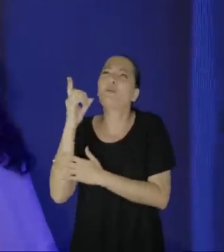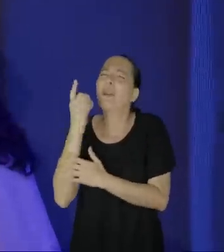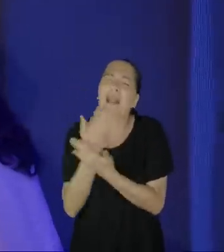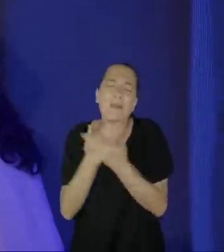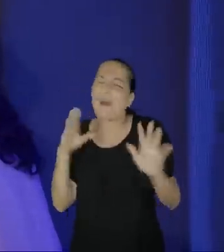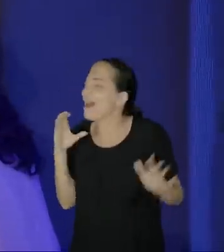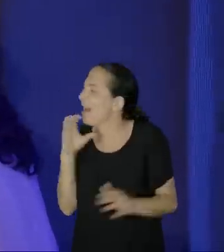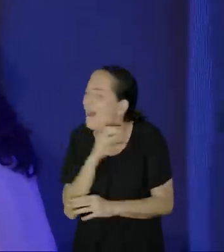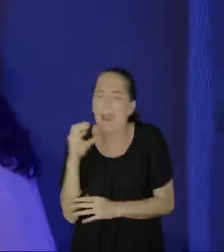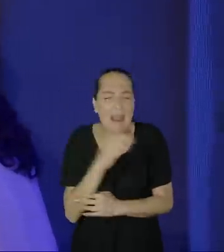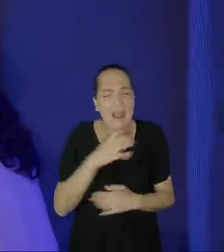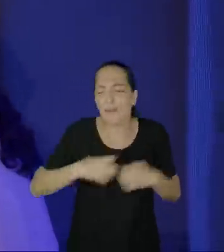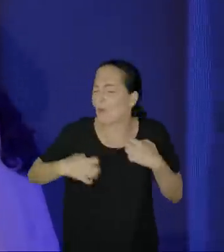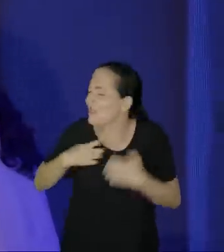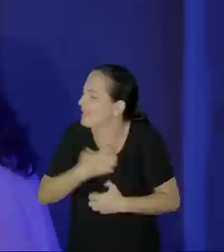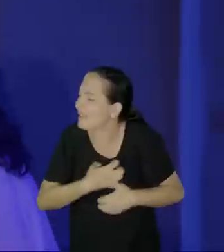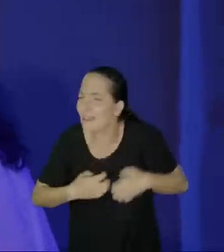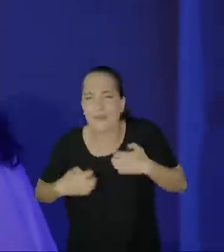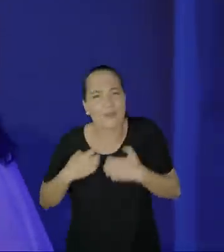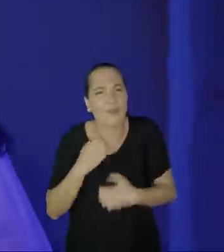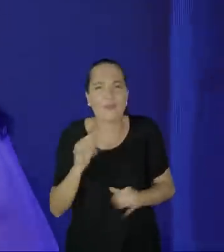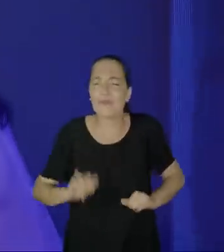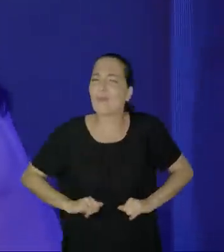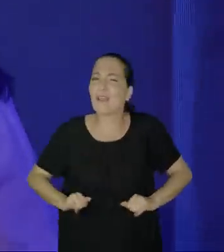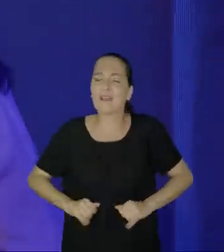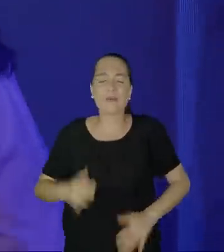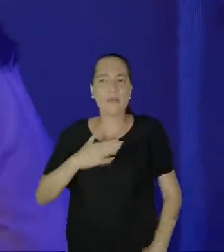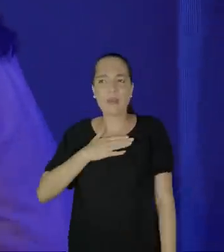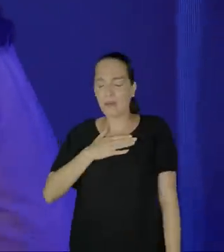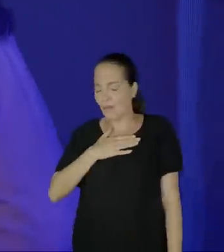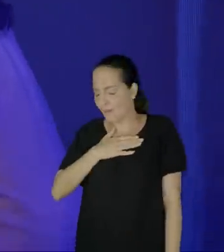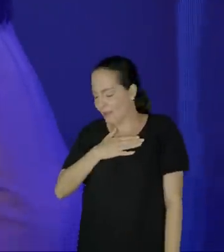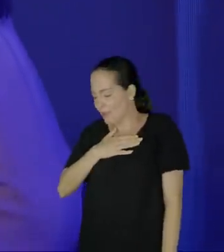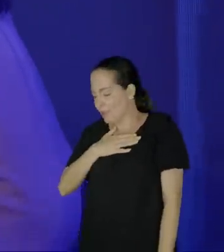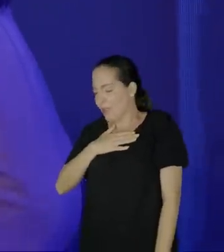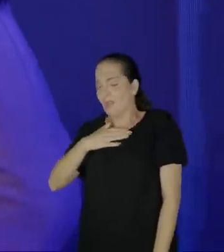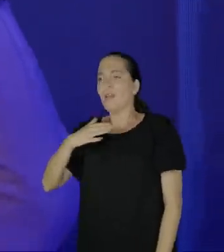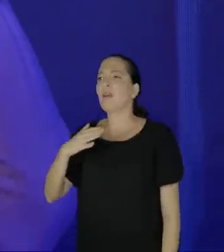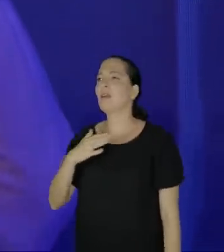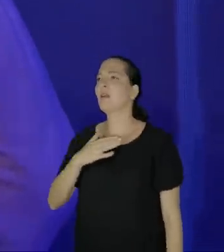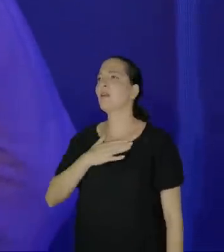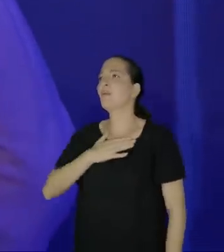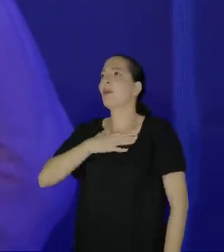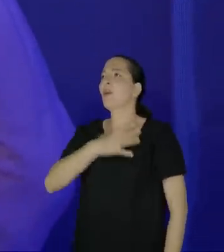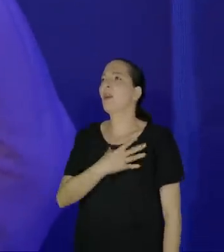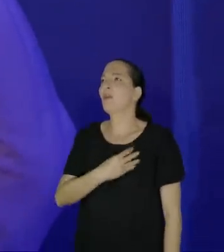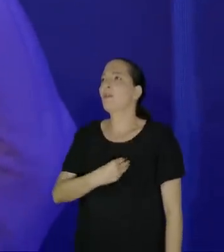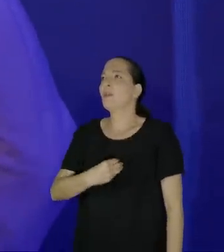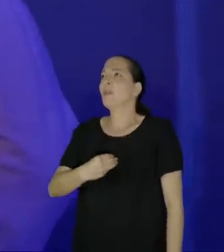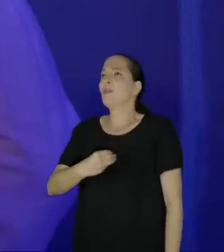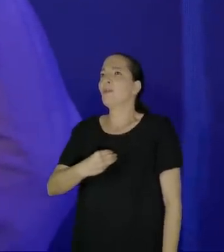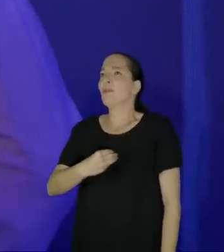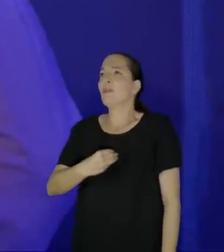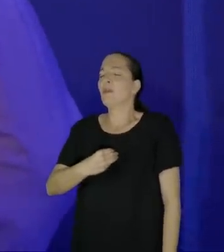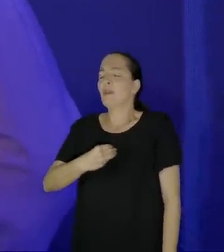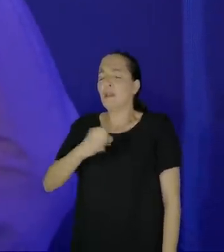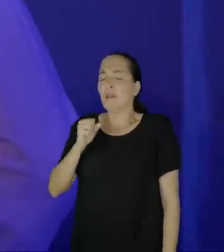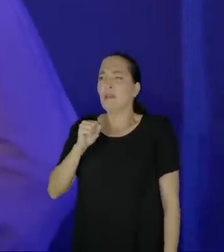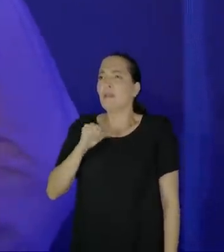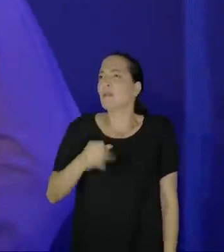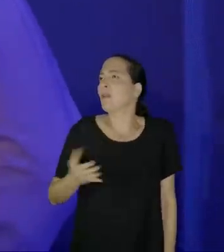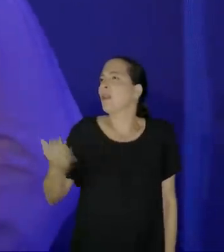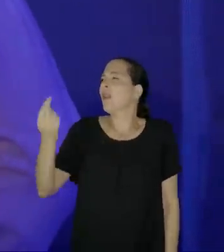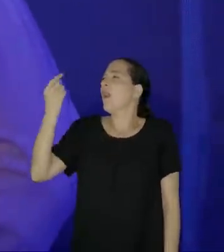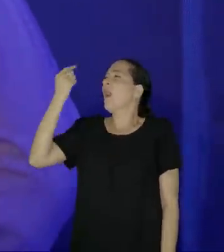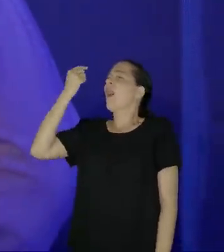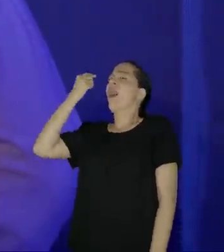amargura. Meu filho Jesus, a 33 anos, o